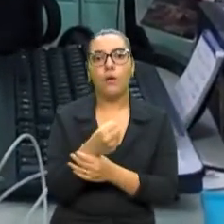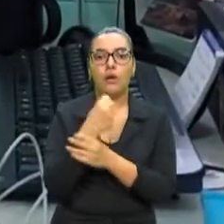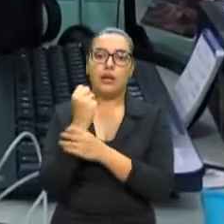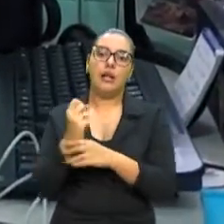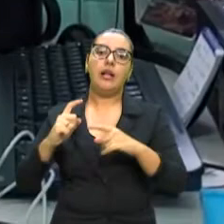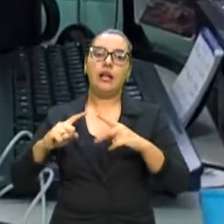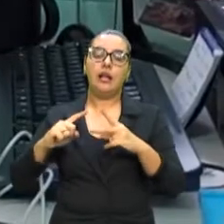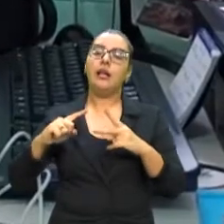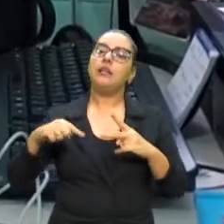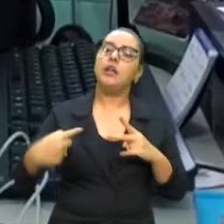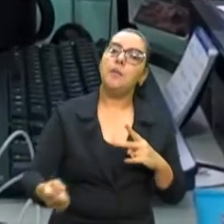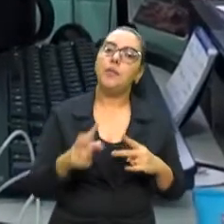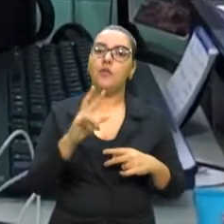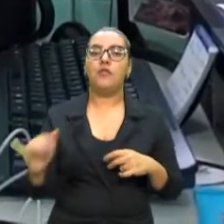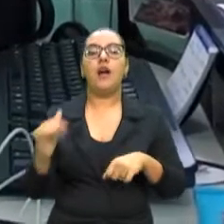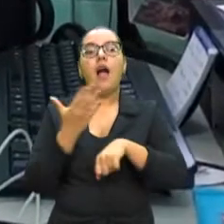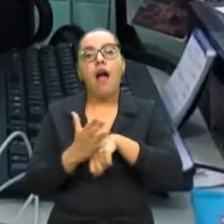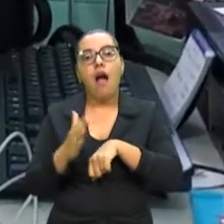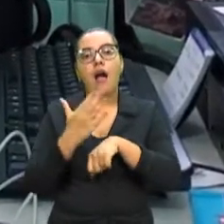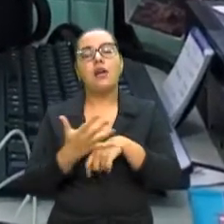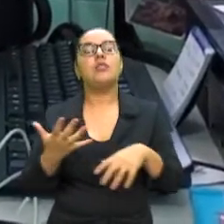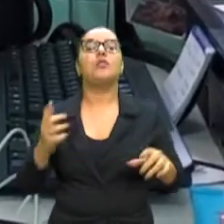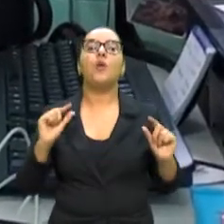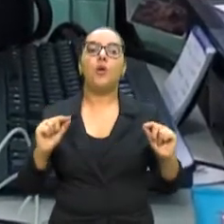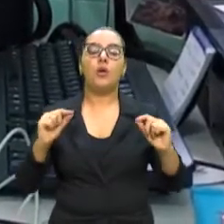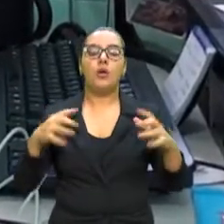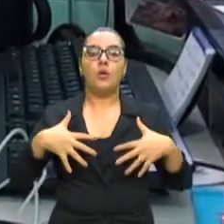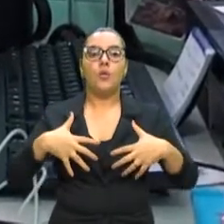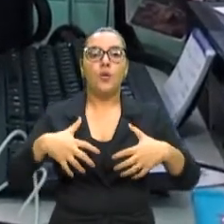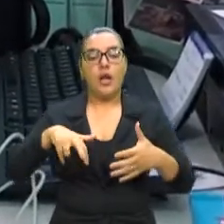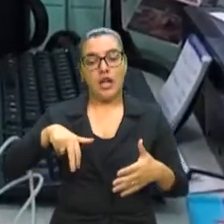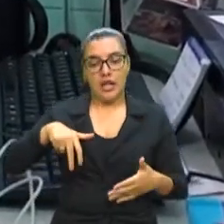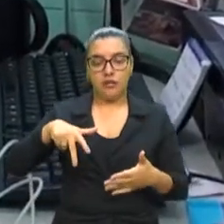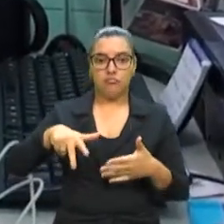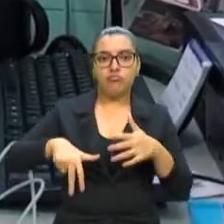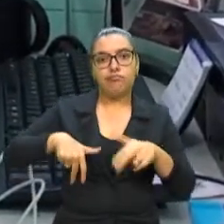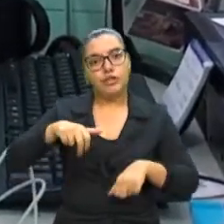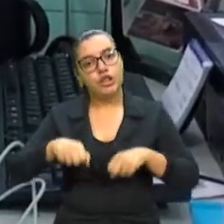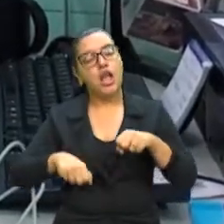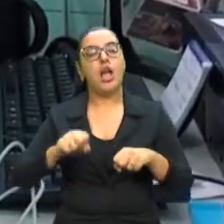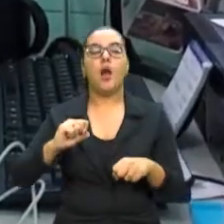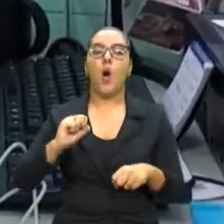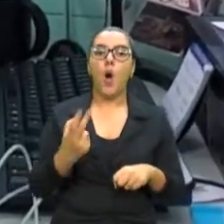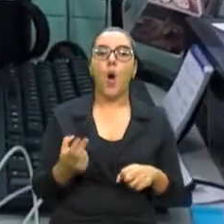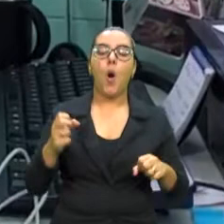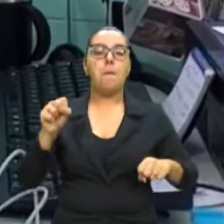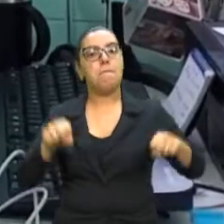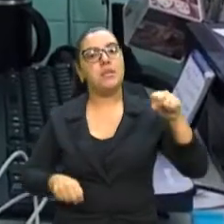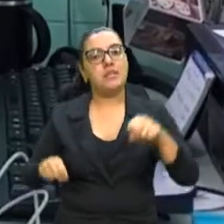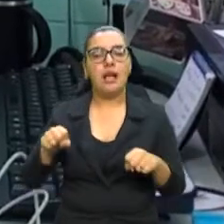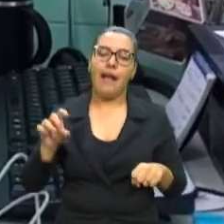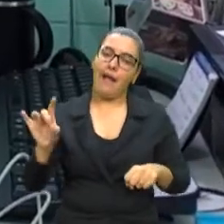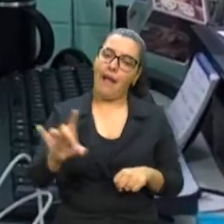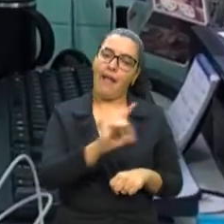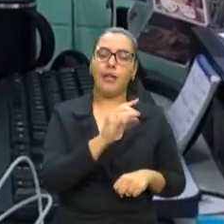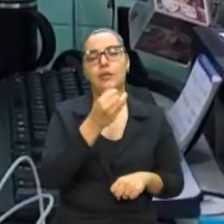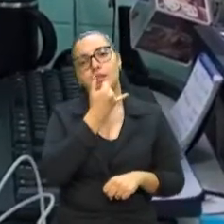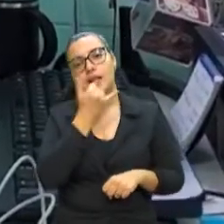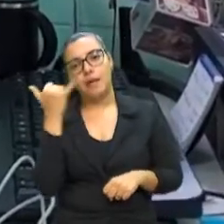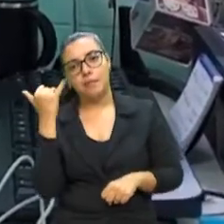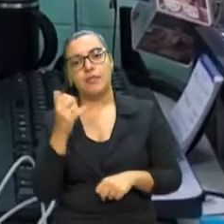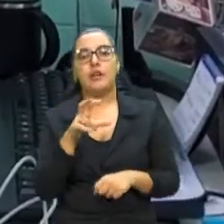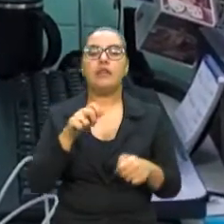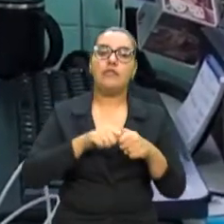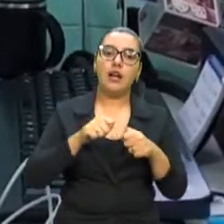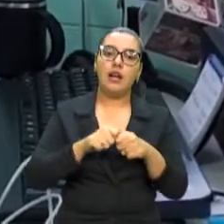eles passam para os exercícios aeróbicos na esteira ou na bicicleta, dependendo da situação de cada um. A gente faz